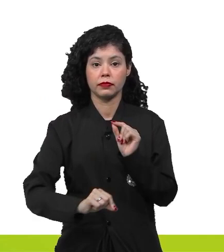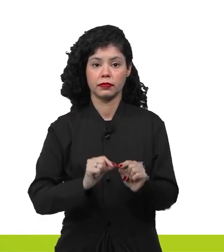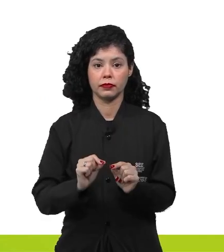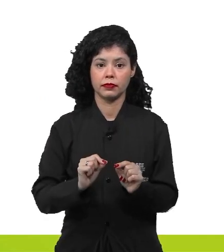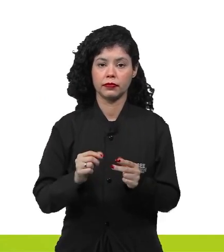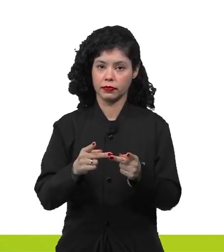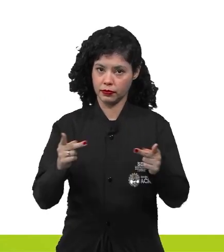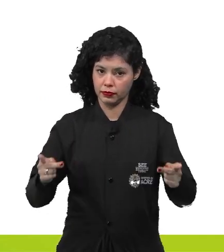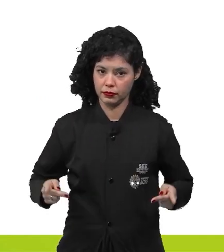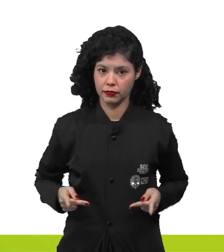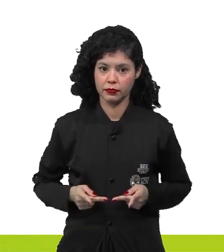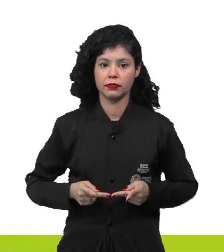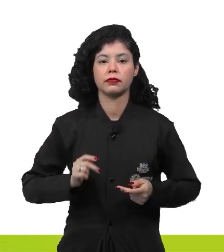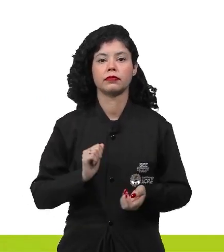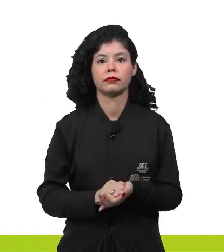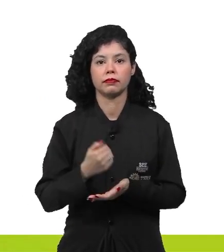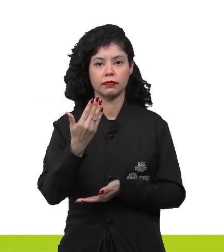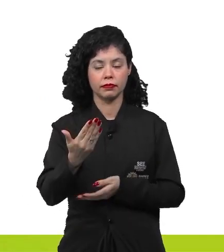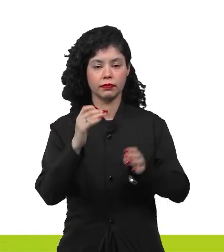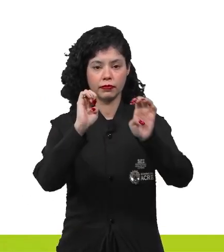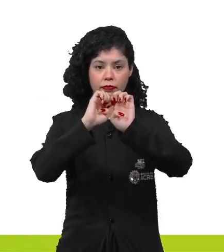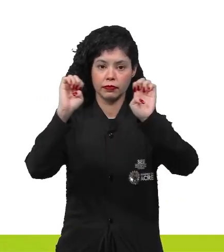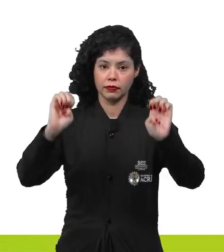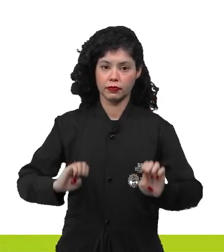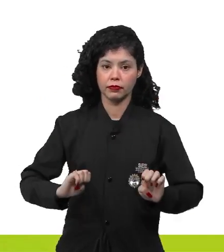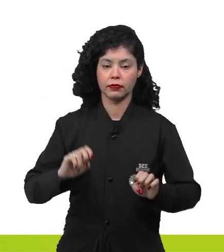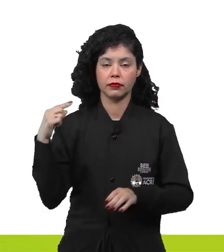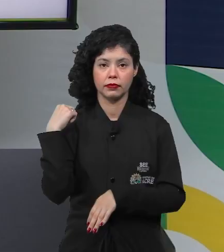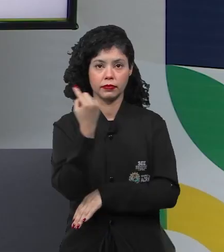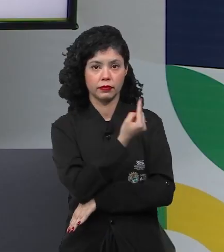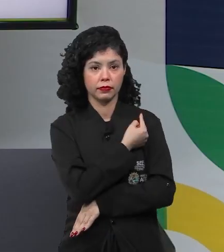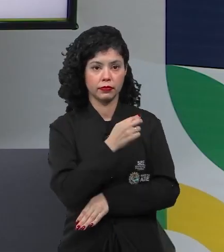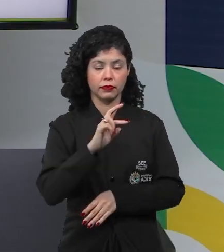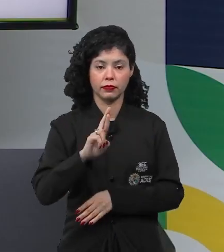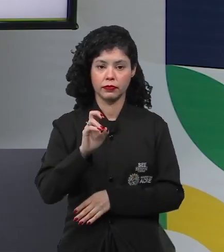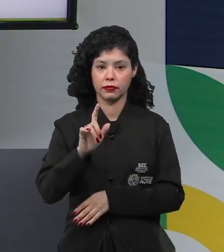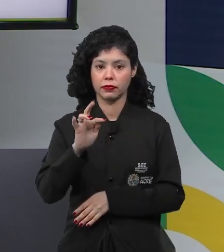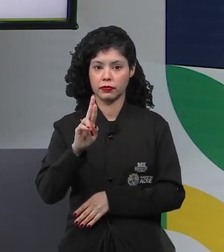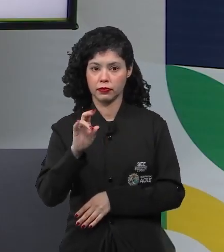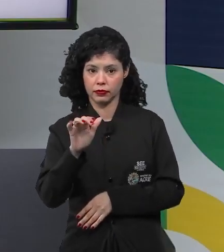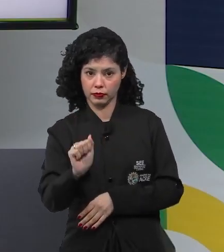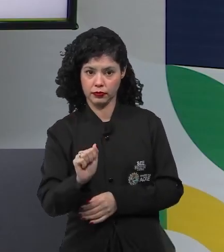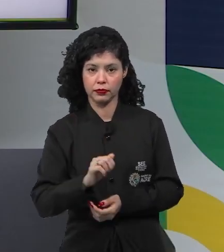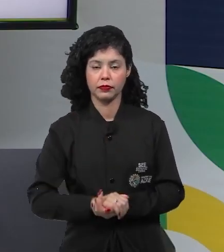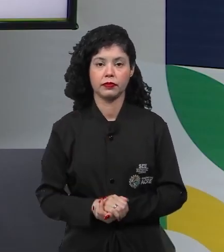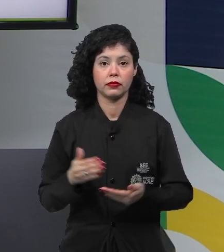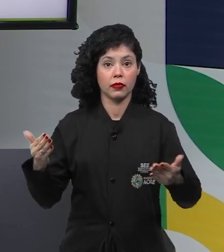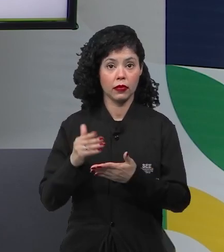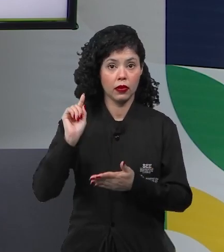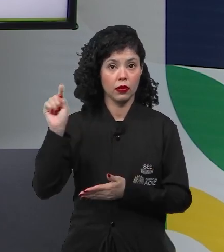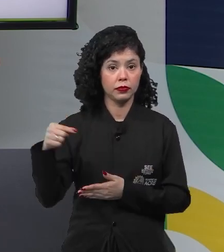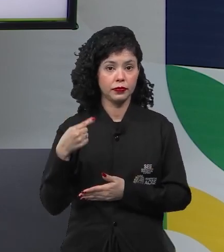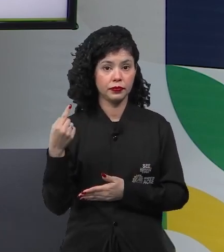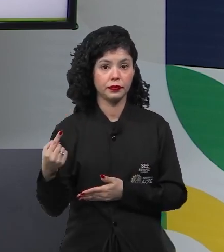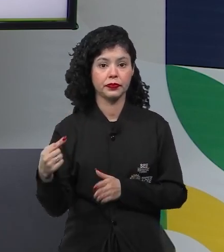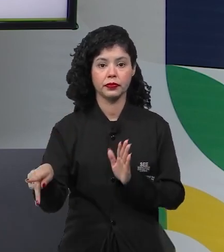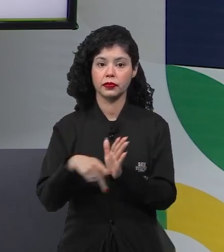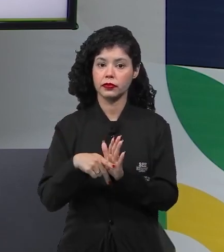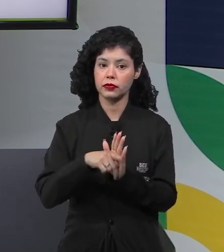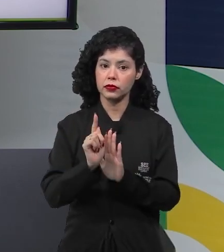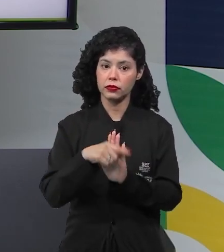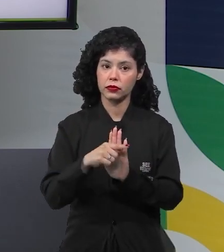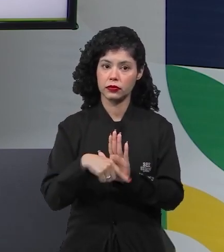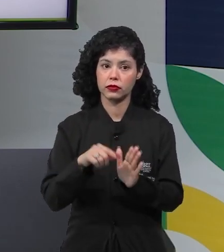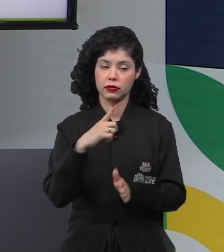esse prato. Então, essa é a estrutura da nossa receita. Vamos agora ao próximo gênero